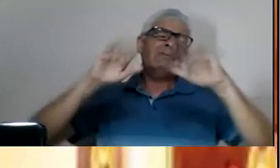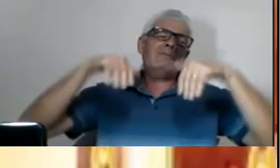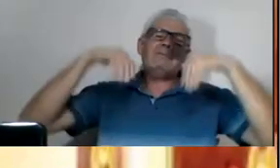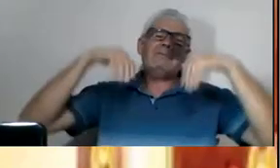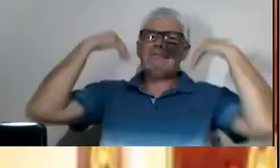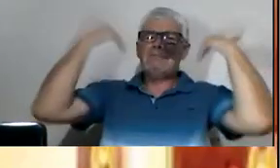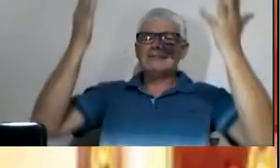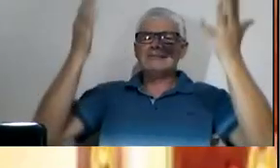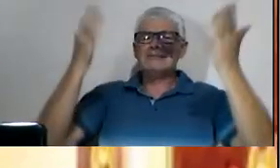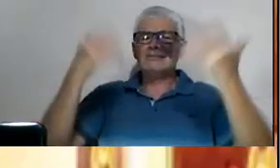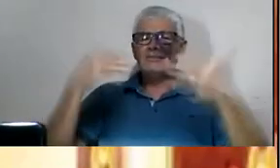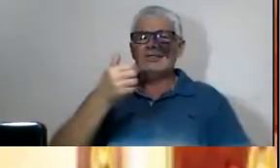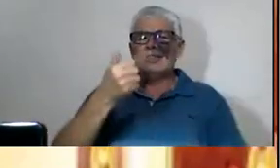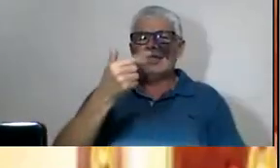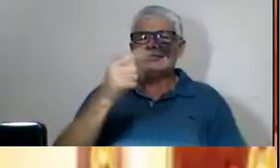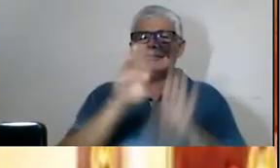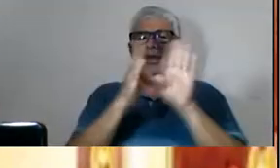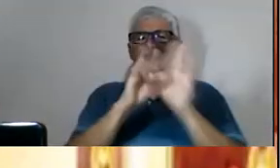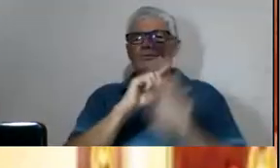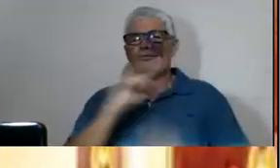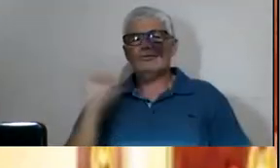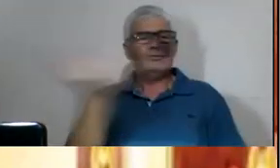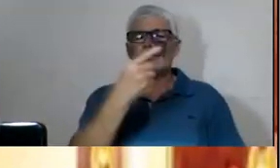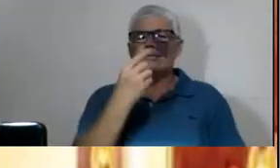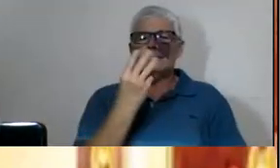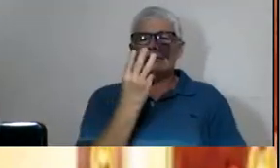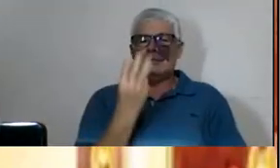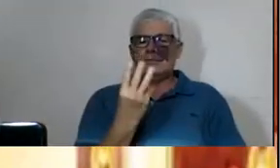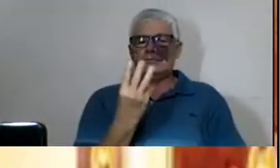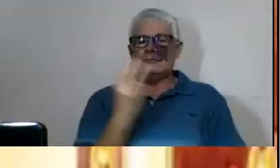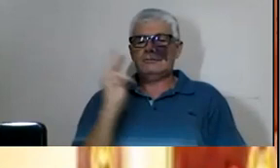tá bom. Vou pegar uma almofada.